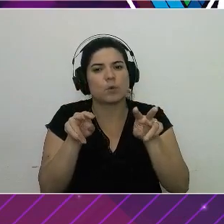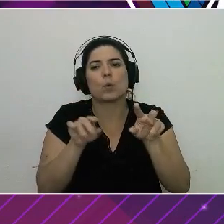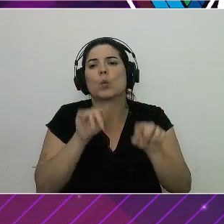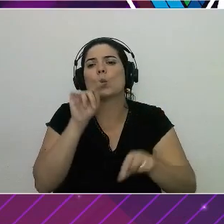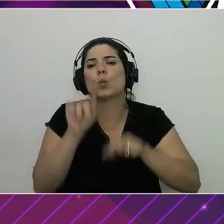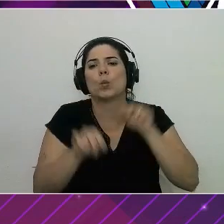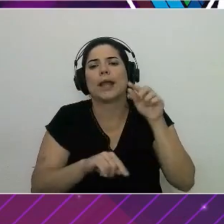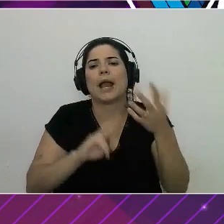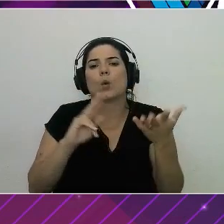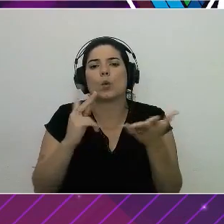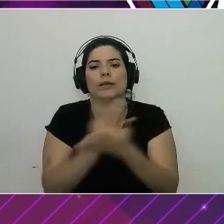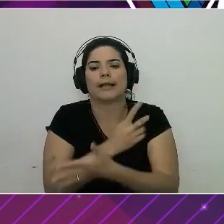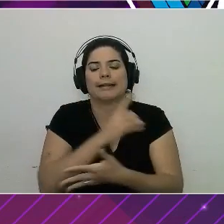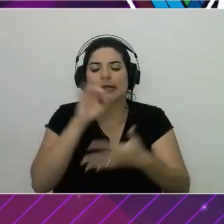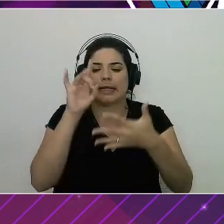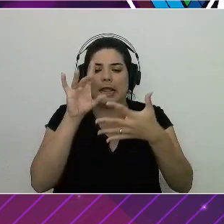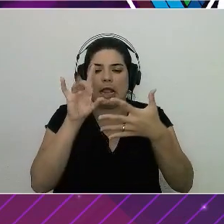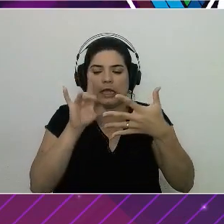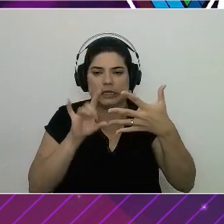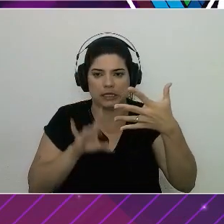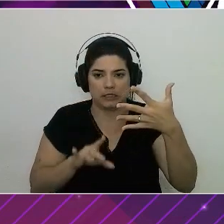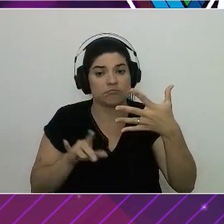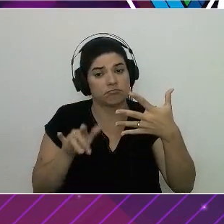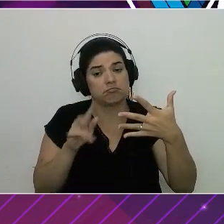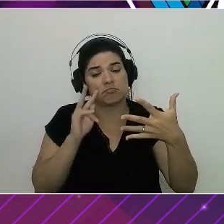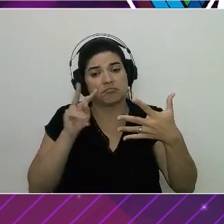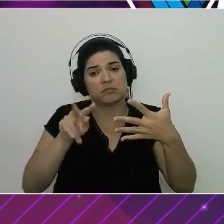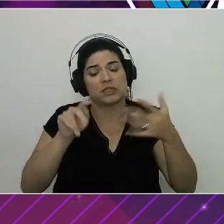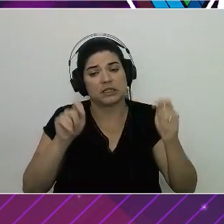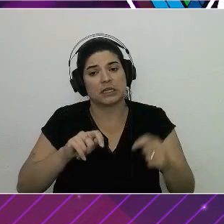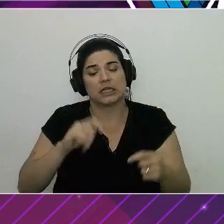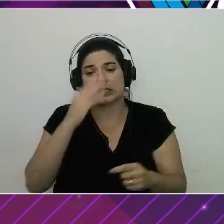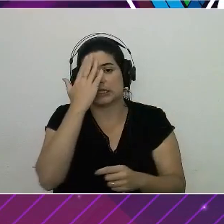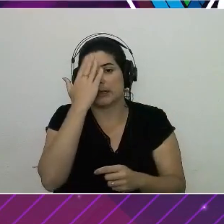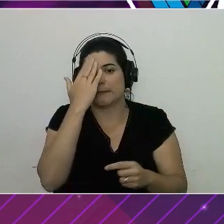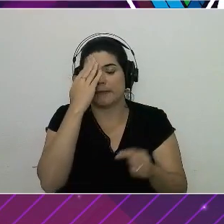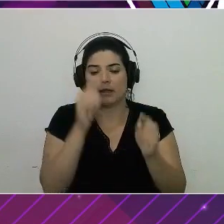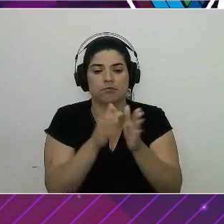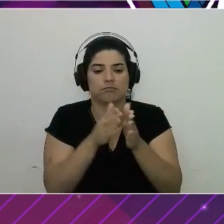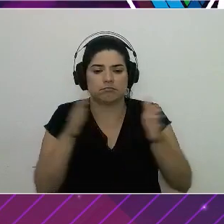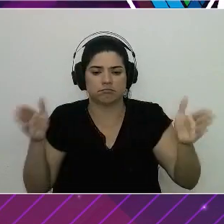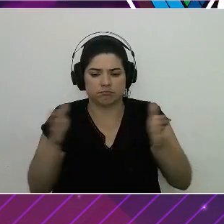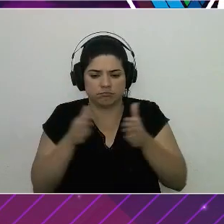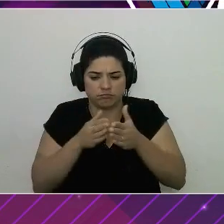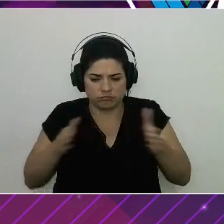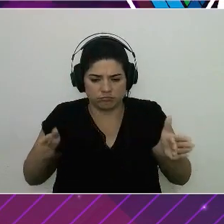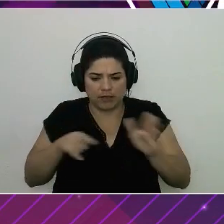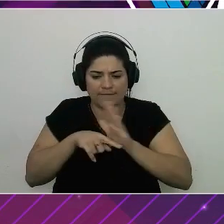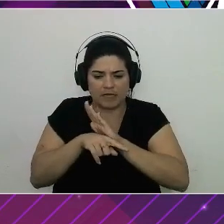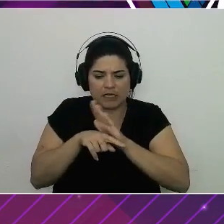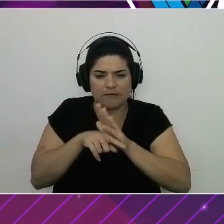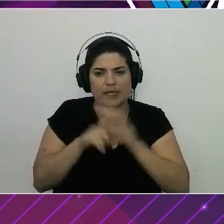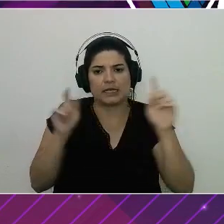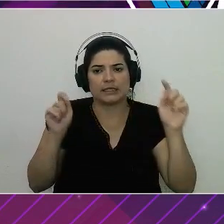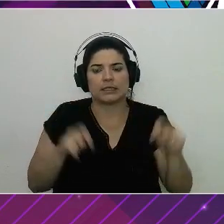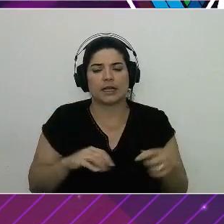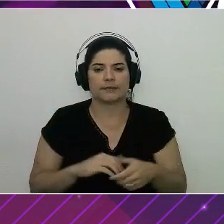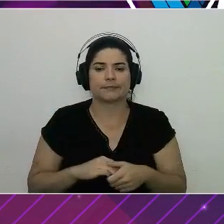desses serviços. E vocês conseguem até expandir cada uma das operações para verificar. Essa